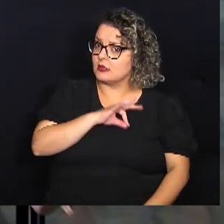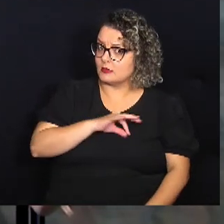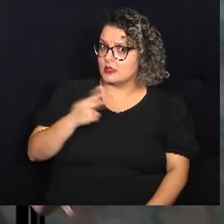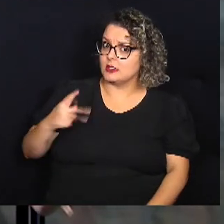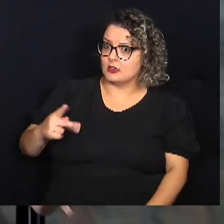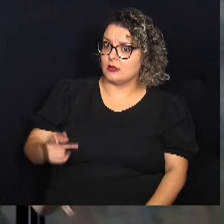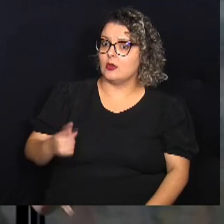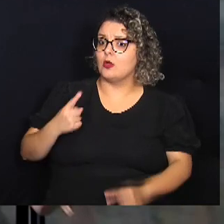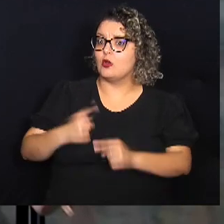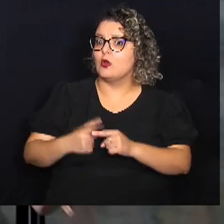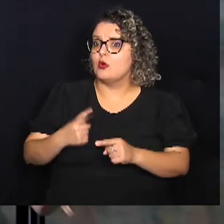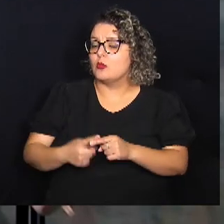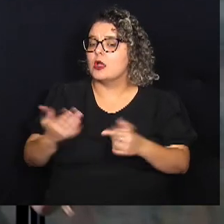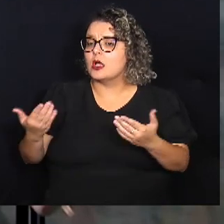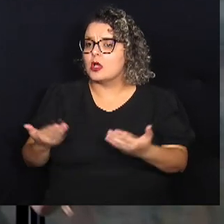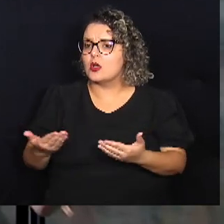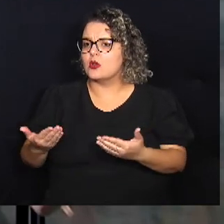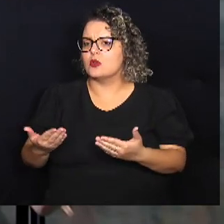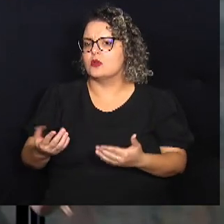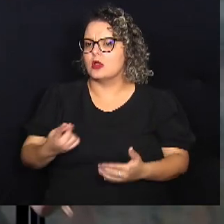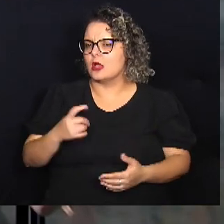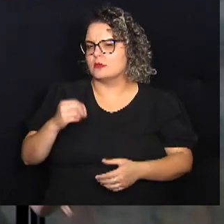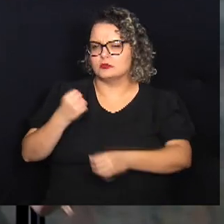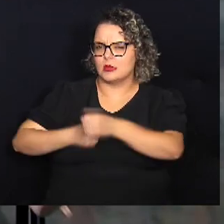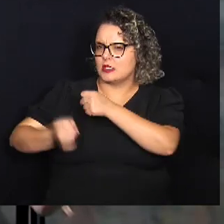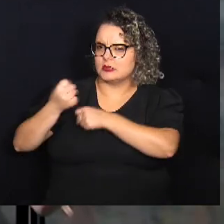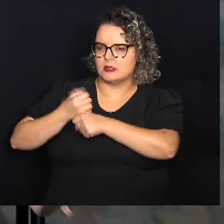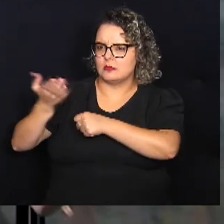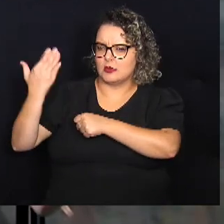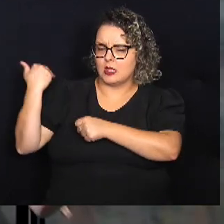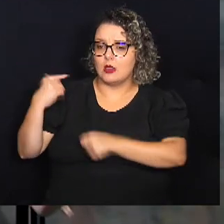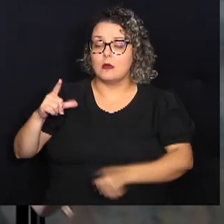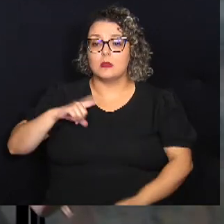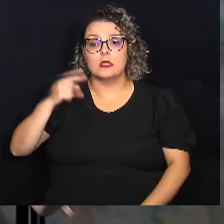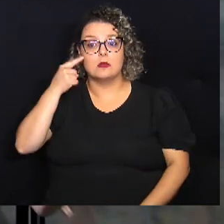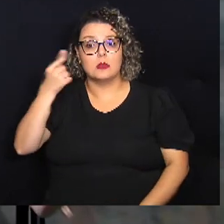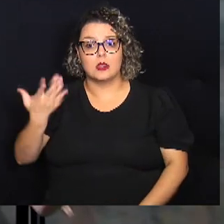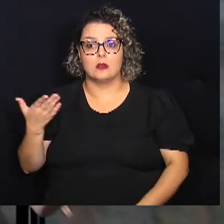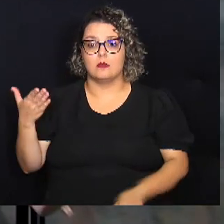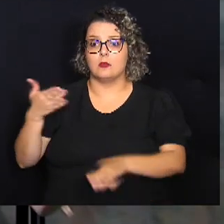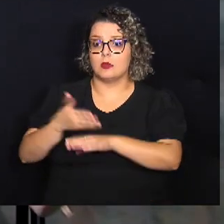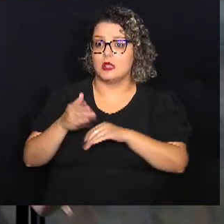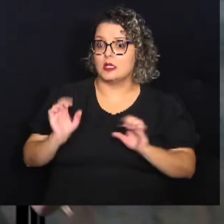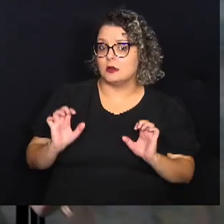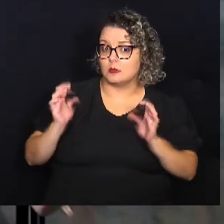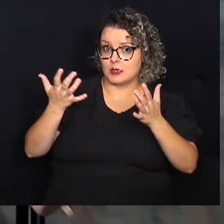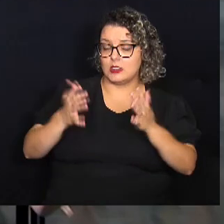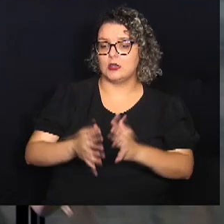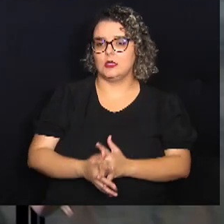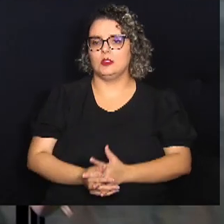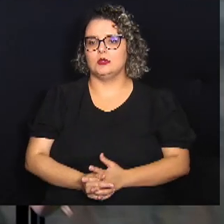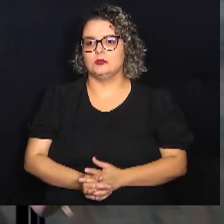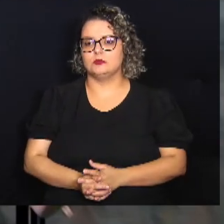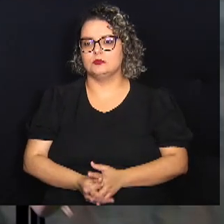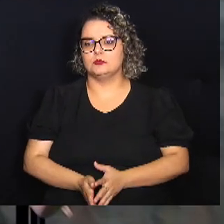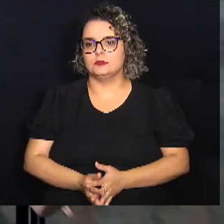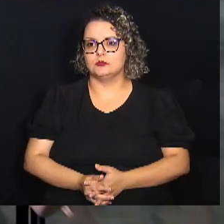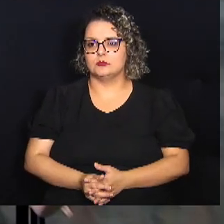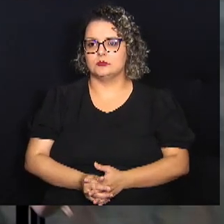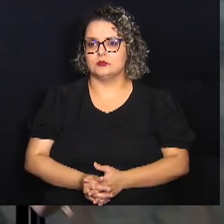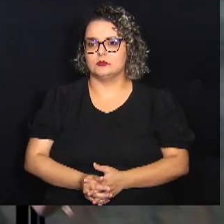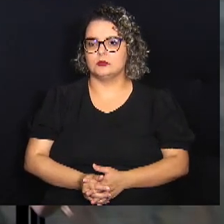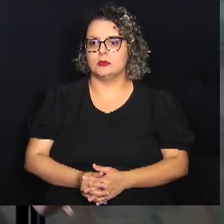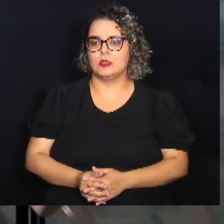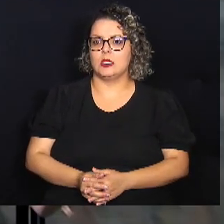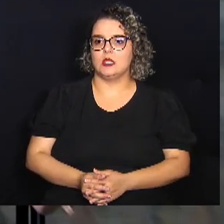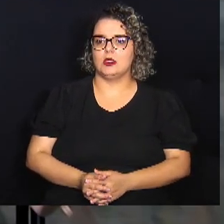Por que hoje, há uns 10 anos atrás, para você ter uma ideia, eu participei de um evento em